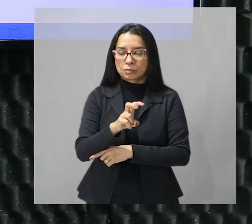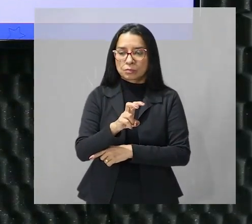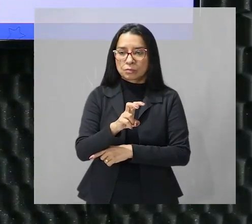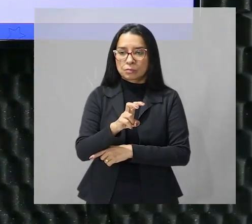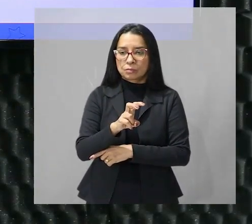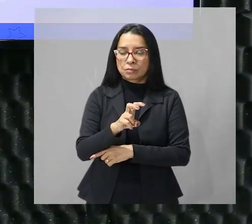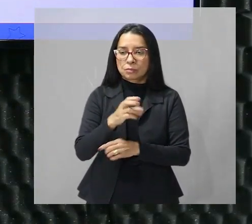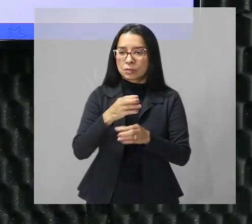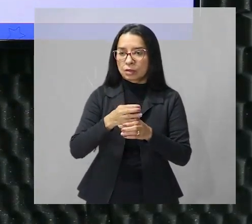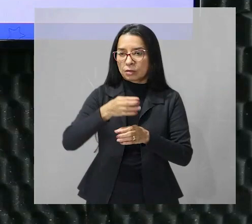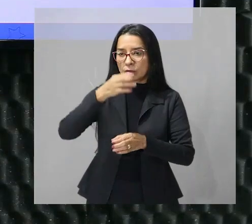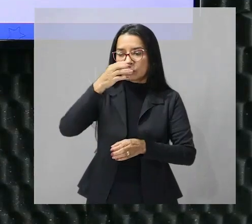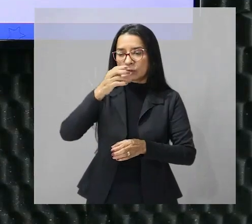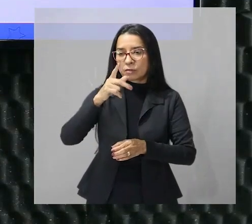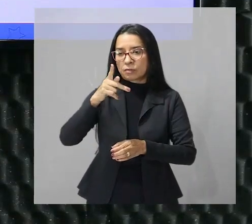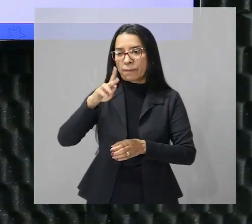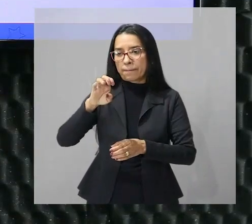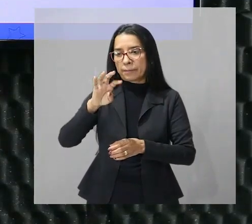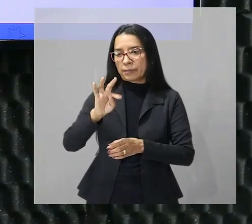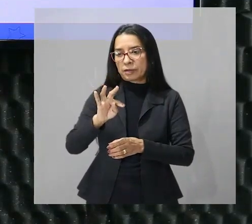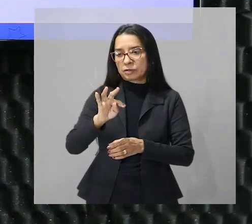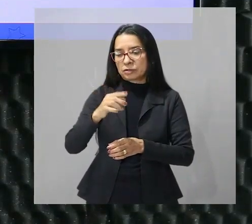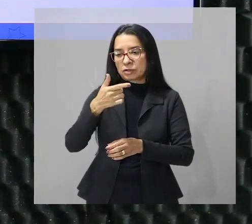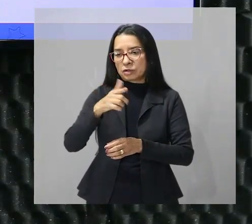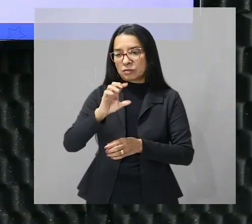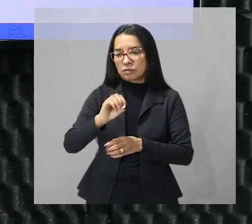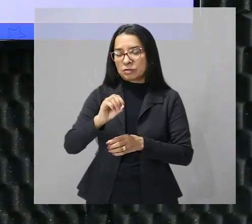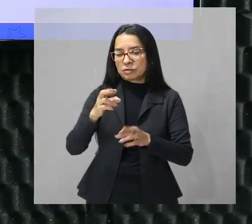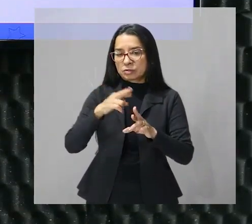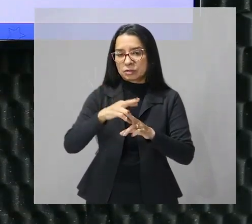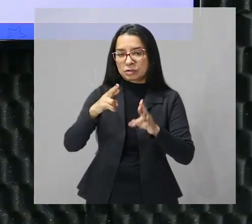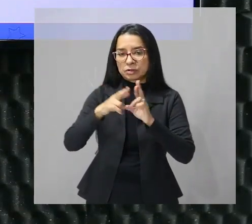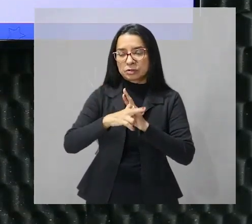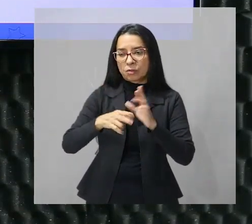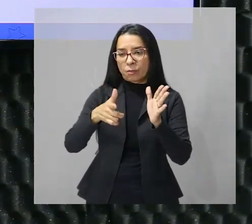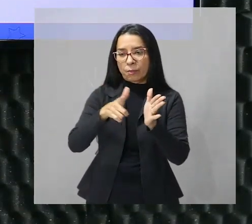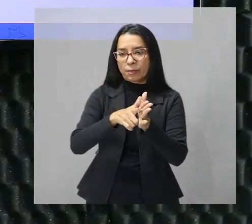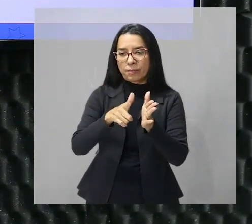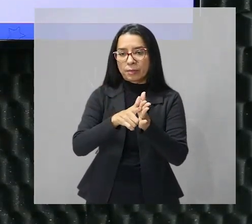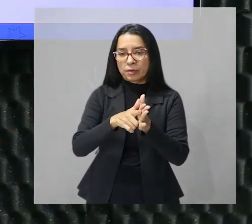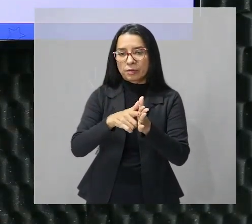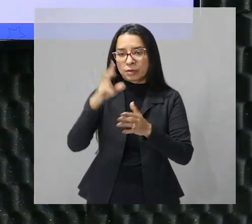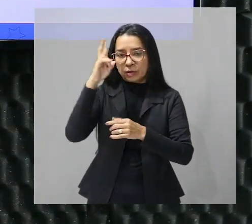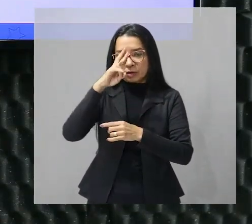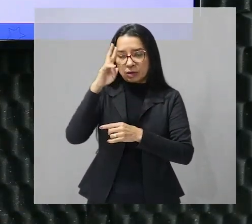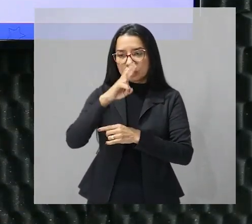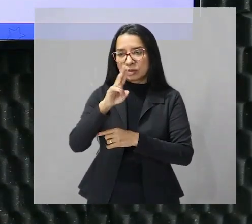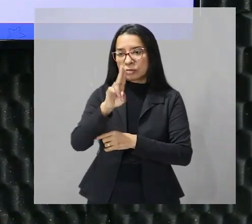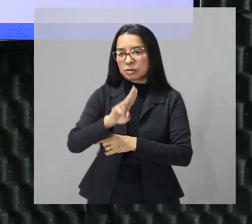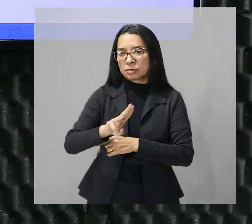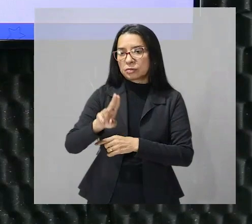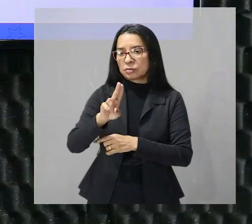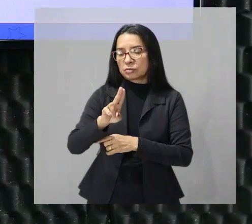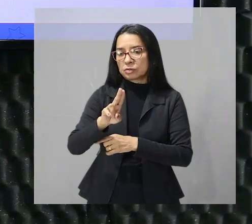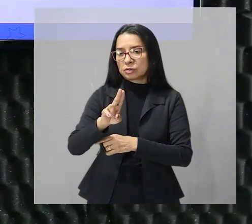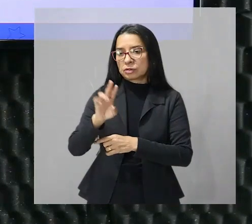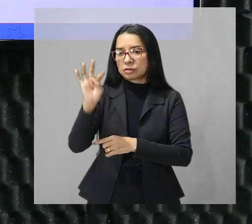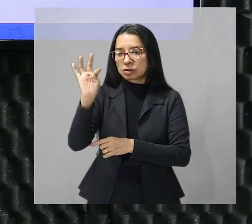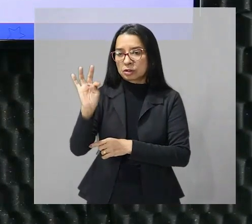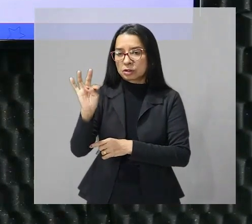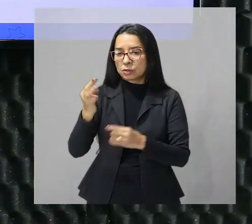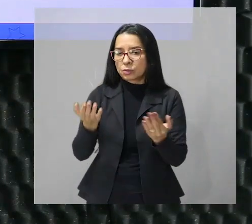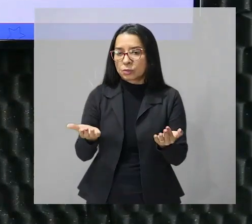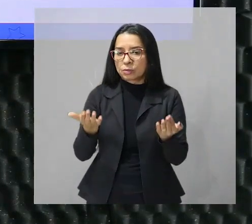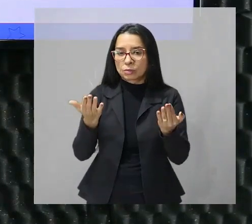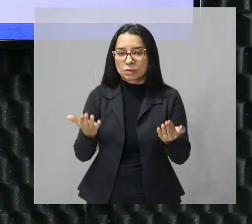garrafa PET e 20 em relação ao papel, somando isso, lembra que a unidade é toneladas, eu tenho um total de 35 toneladas de